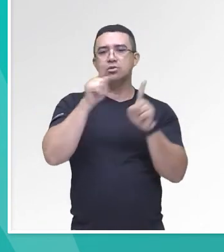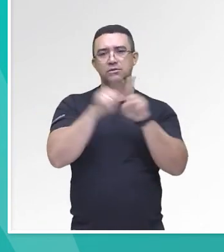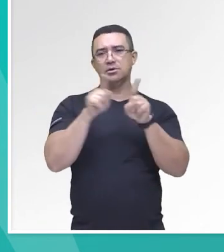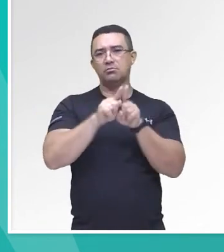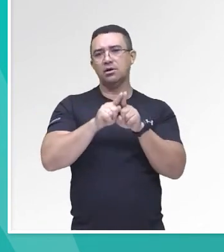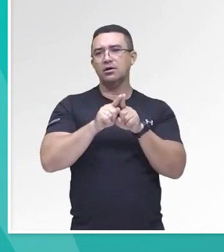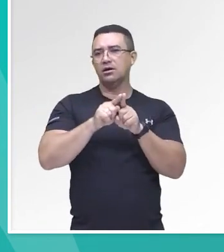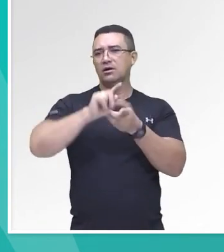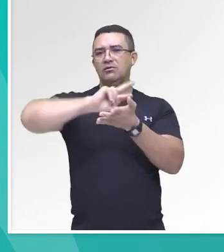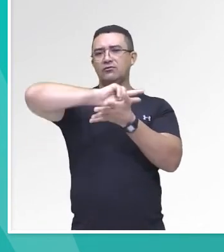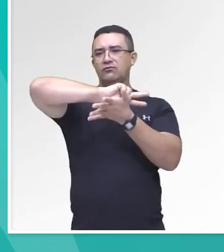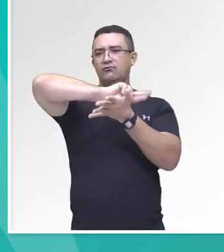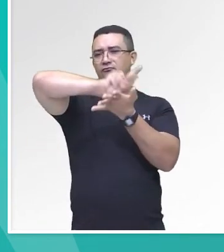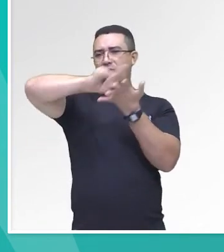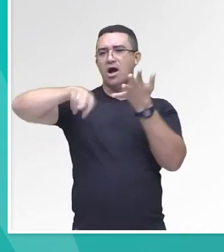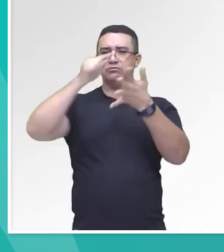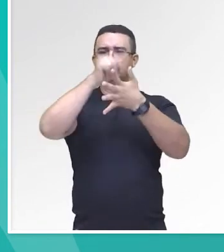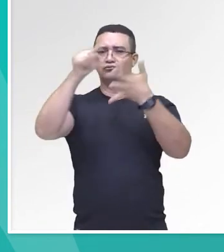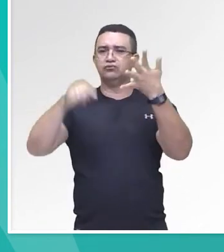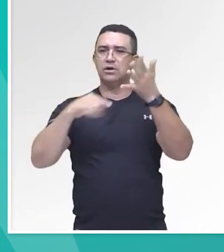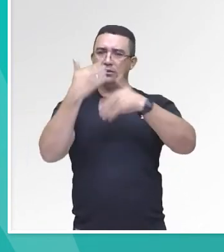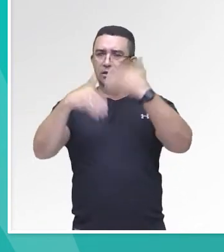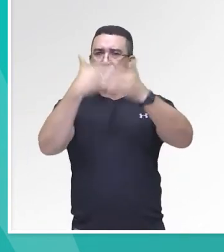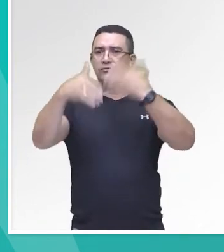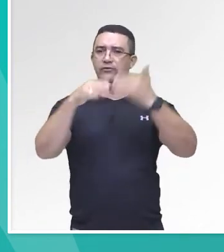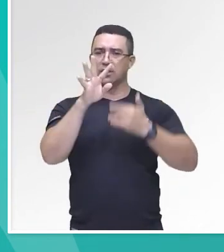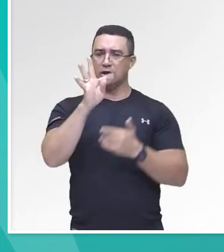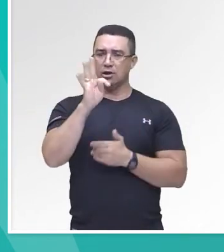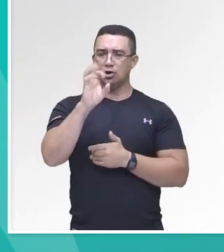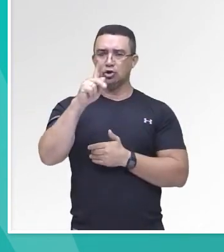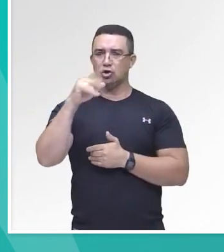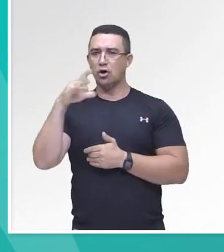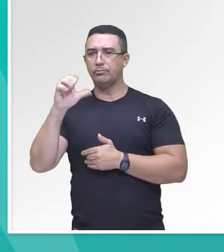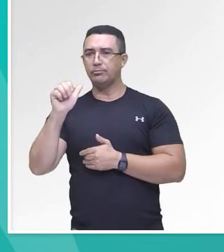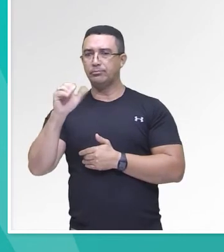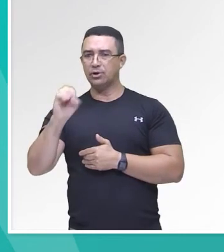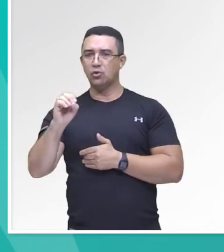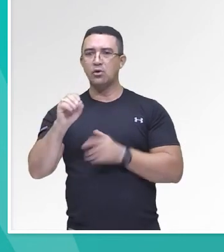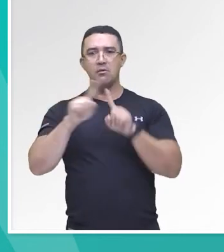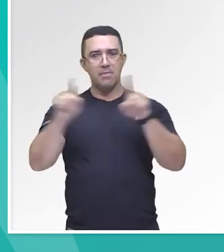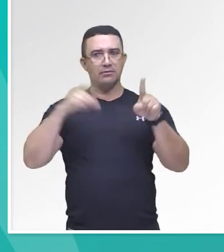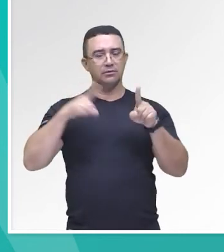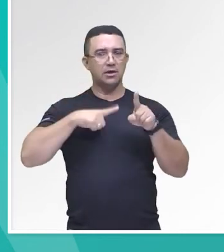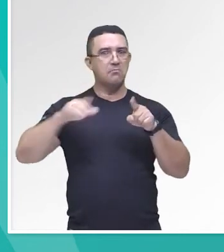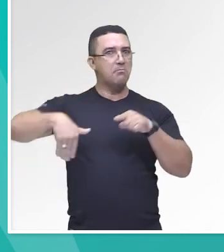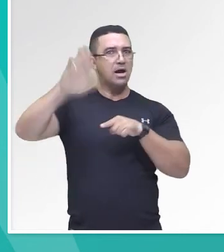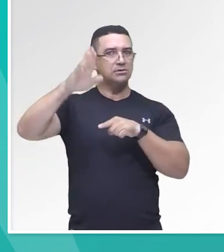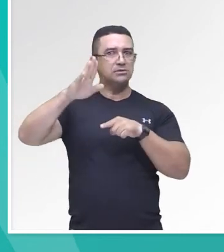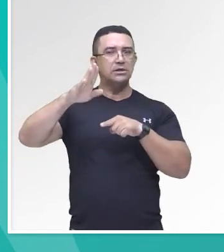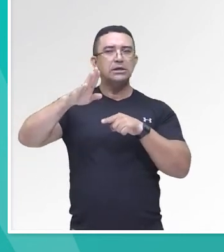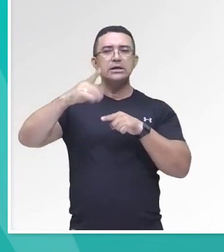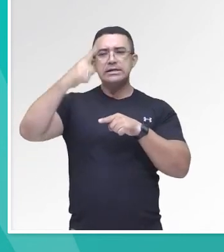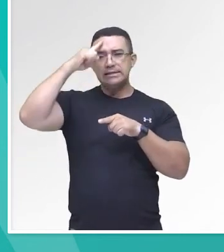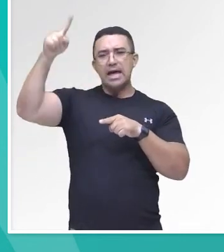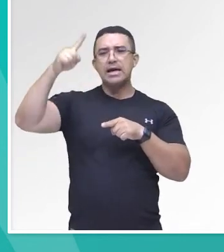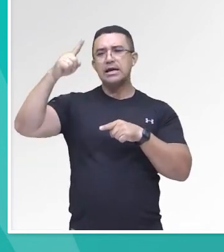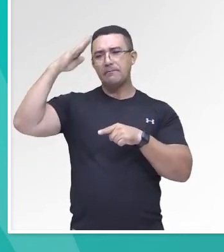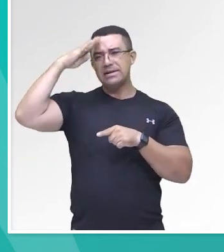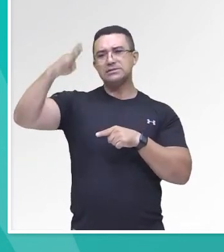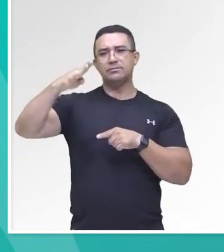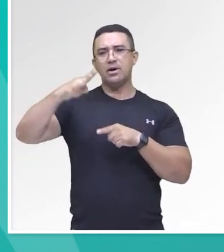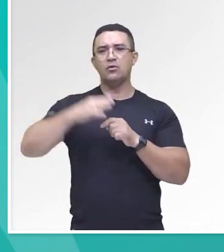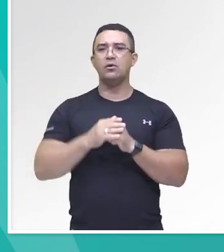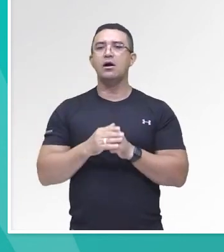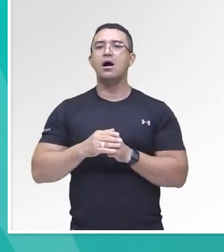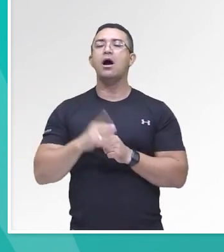de desenvolver este tópico frasal, mas tenha sempre uma única ideia principal para o teu parágrafo, para que a